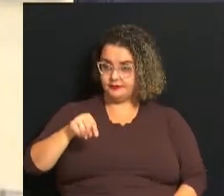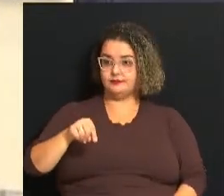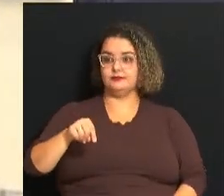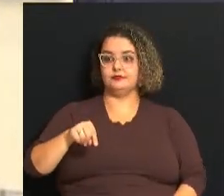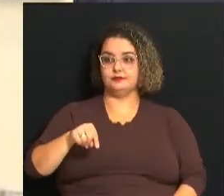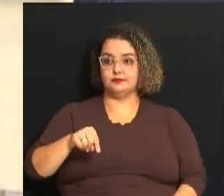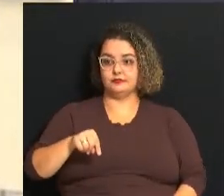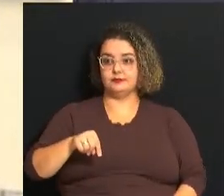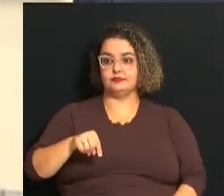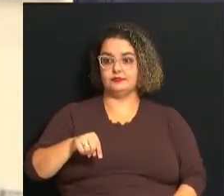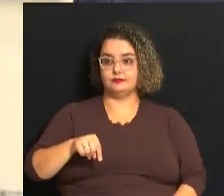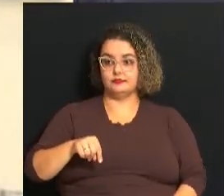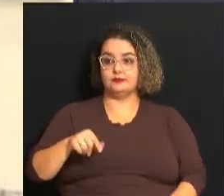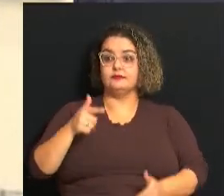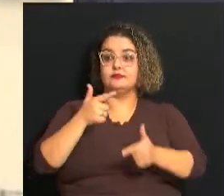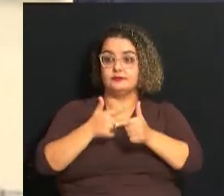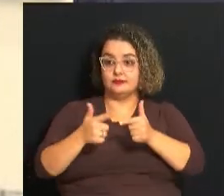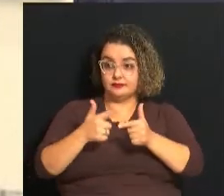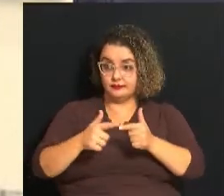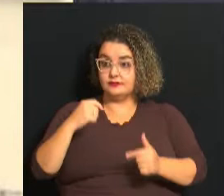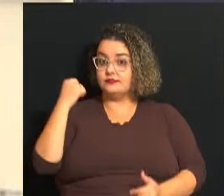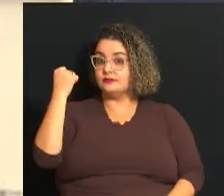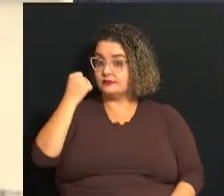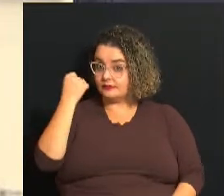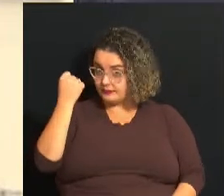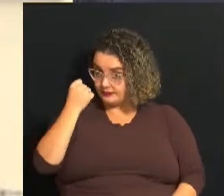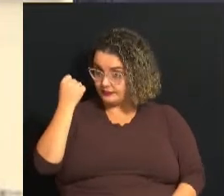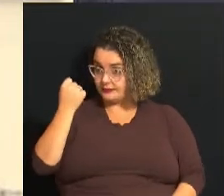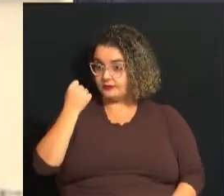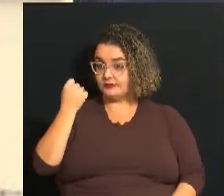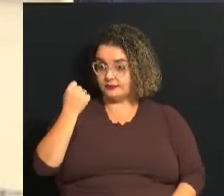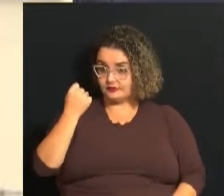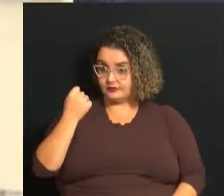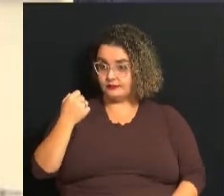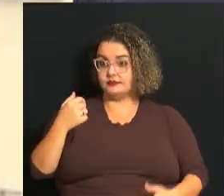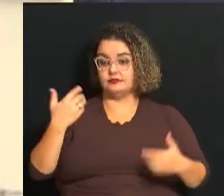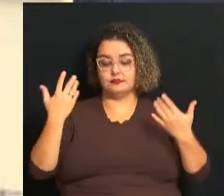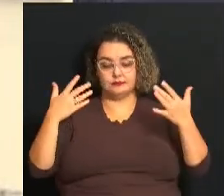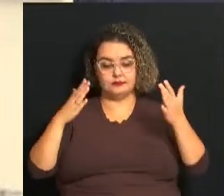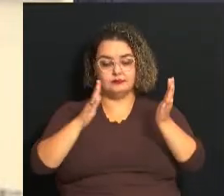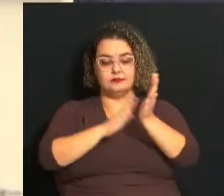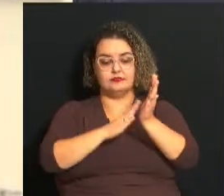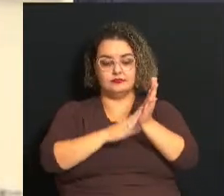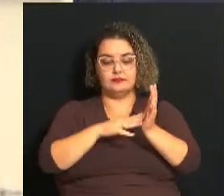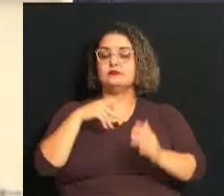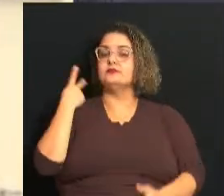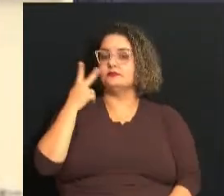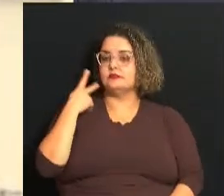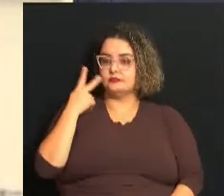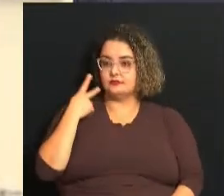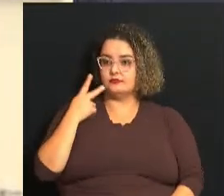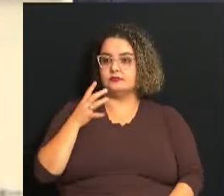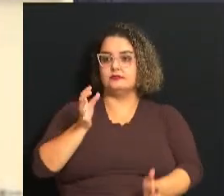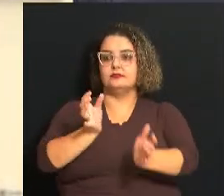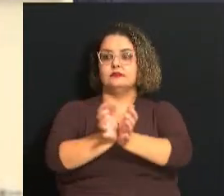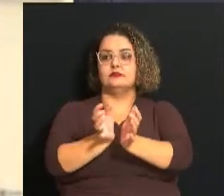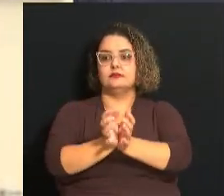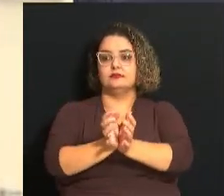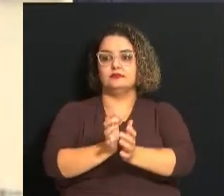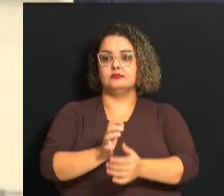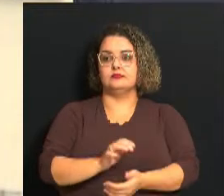uma um problema gravíssimo é saudar os vereadores também que fazem parte desta comissão